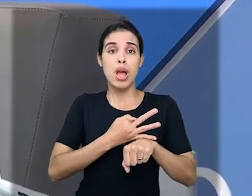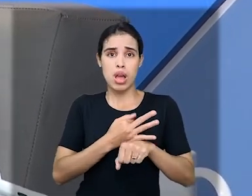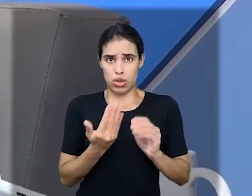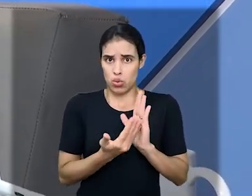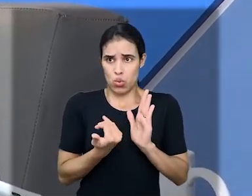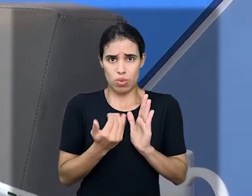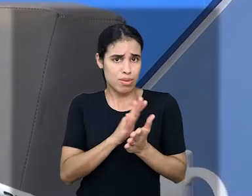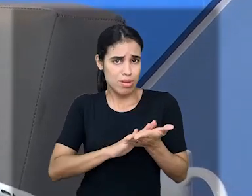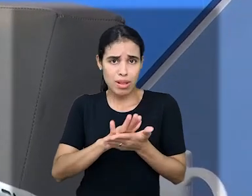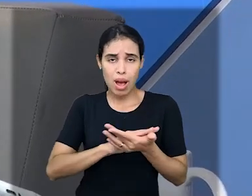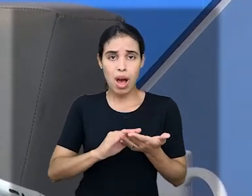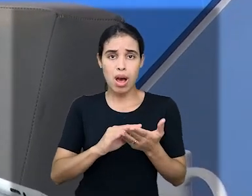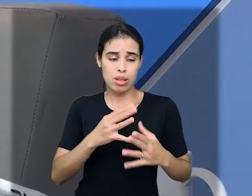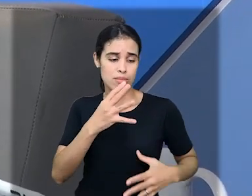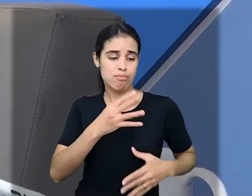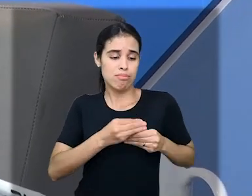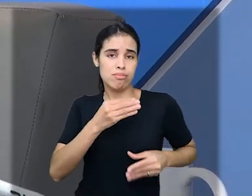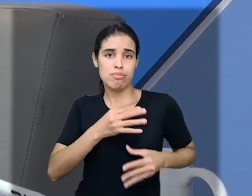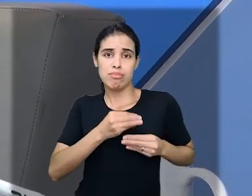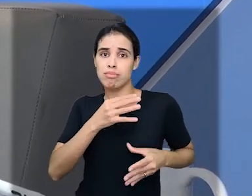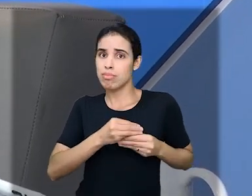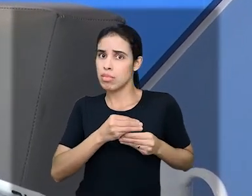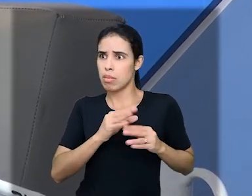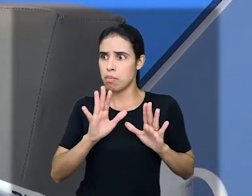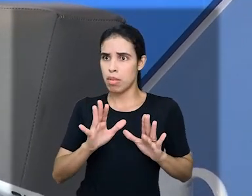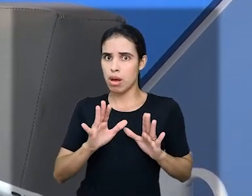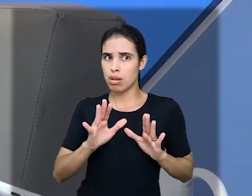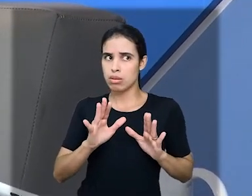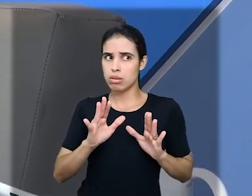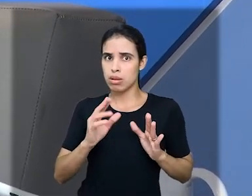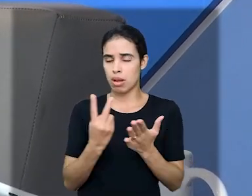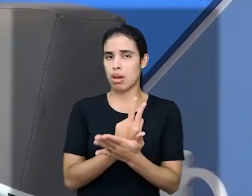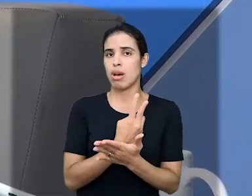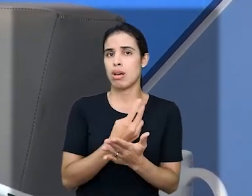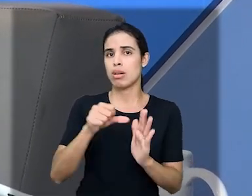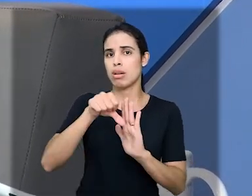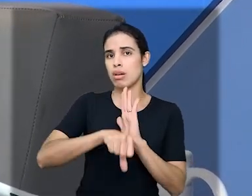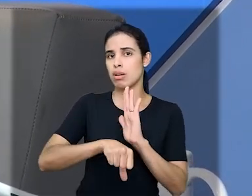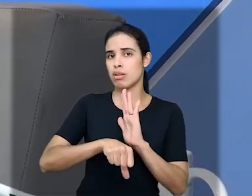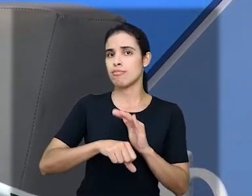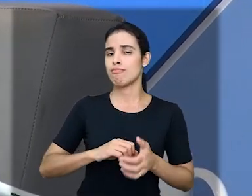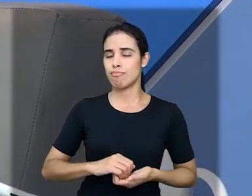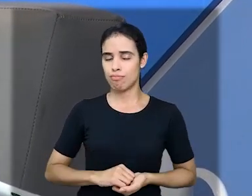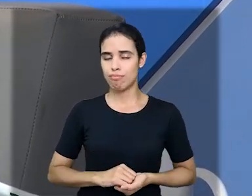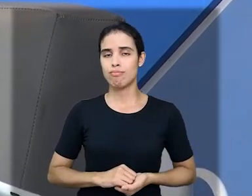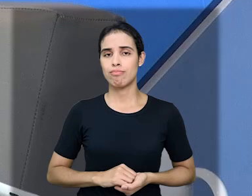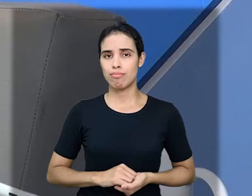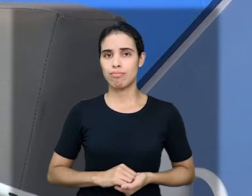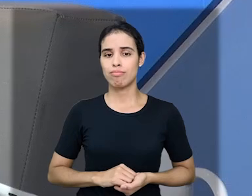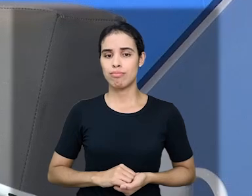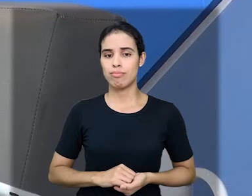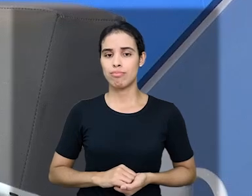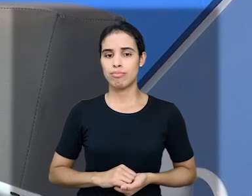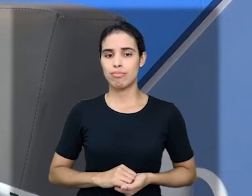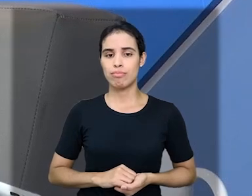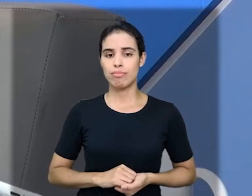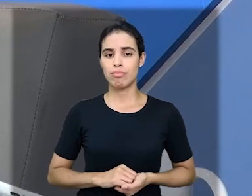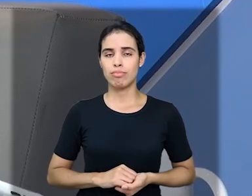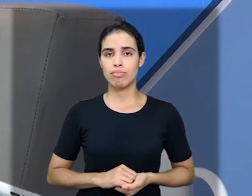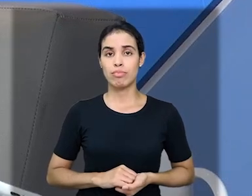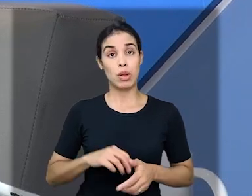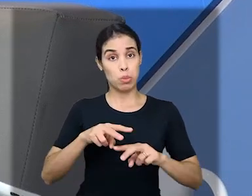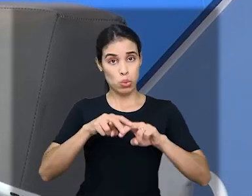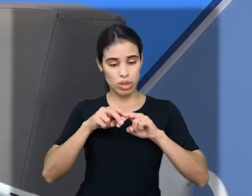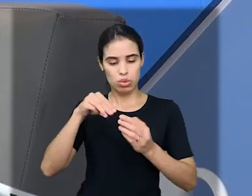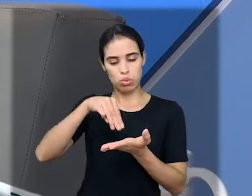férias, ele vai ter um benefício financeiro que não lhe é devido. Então, é uma situação também que gera